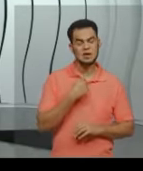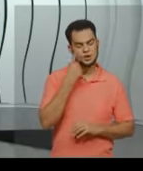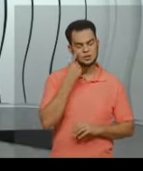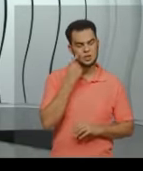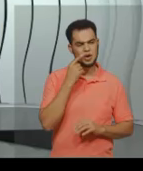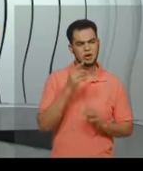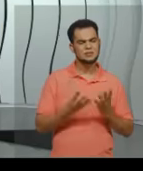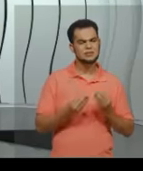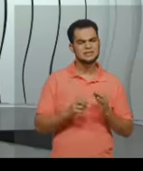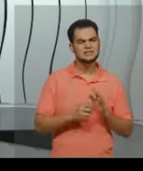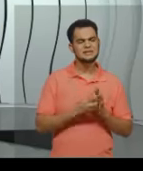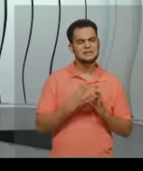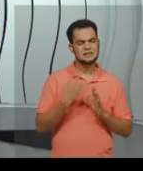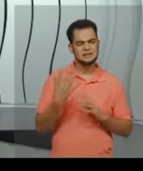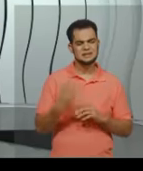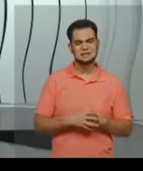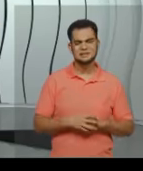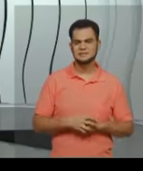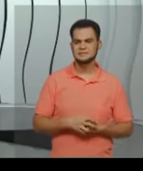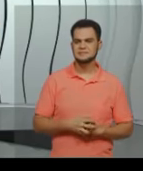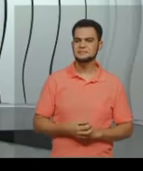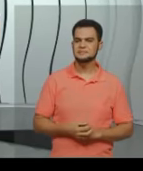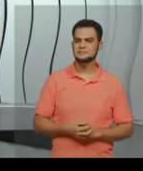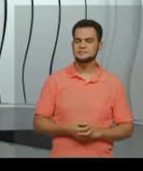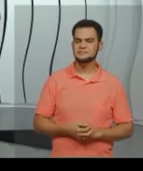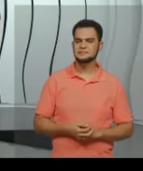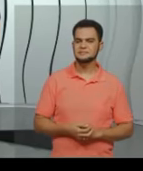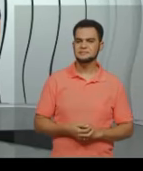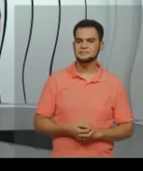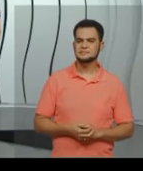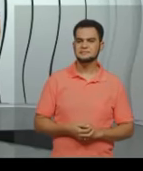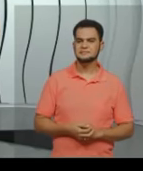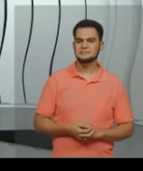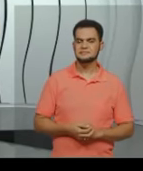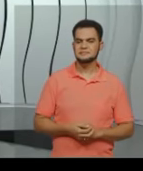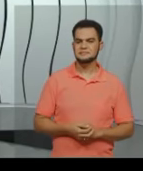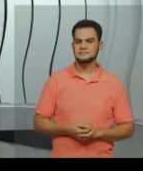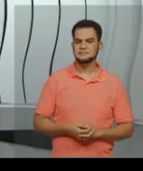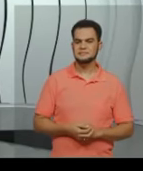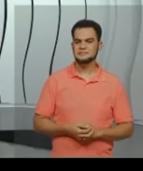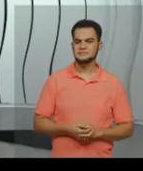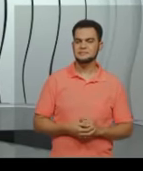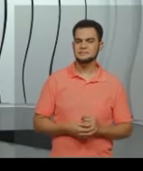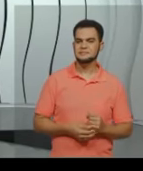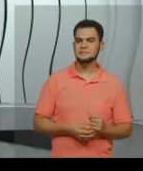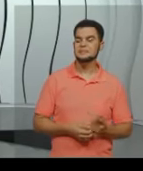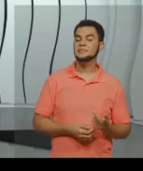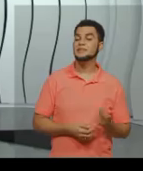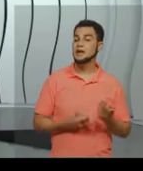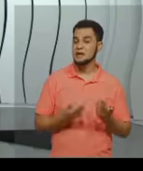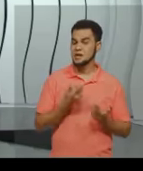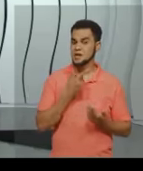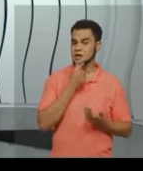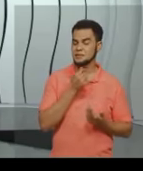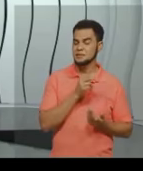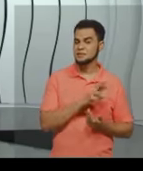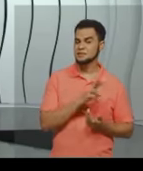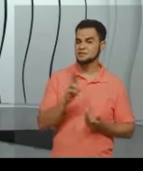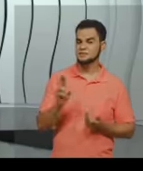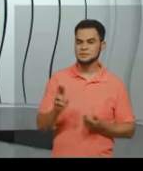velho. É um poema muito bonito. The old man nodded. Nod é um verbo que